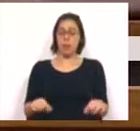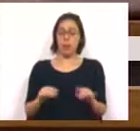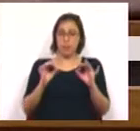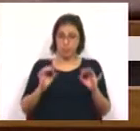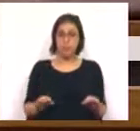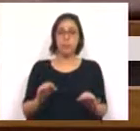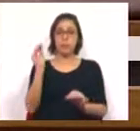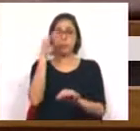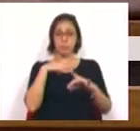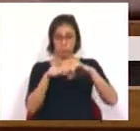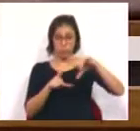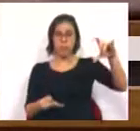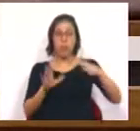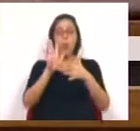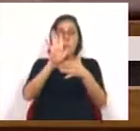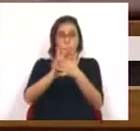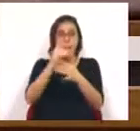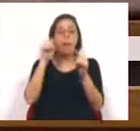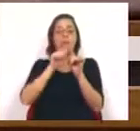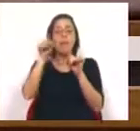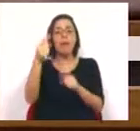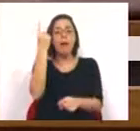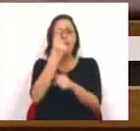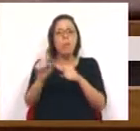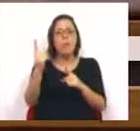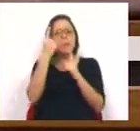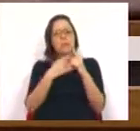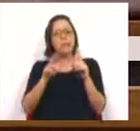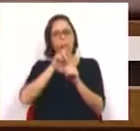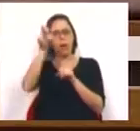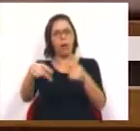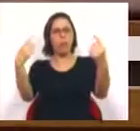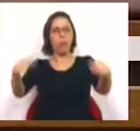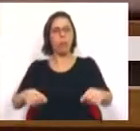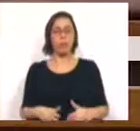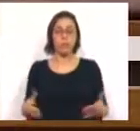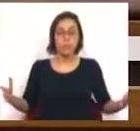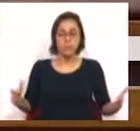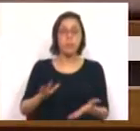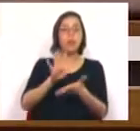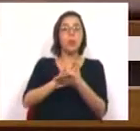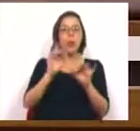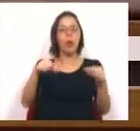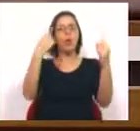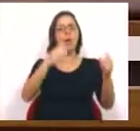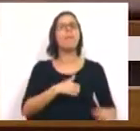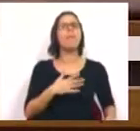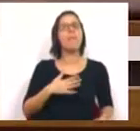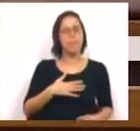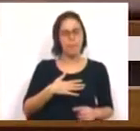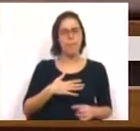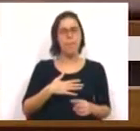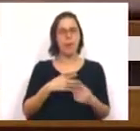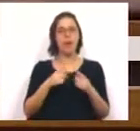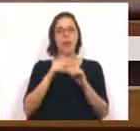mesmo localidades no país onde o carteiro apenas passa uma vez por semana. Entrega do correio a outras empresas em regime